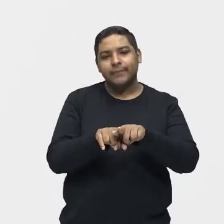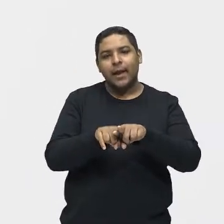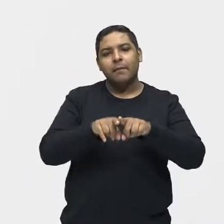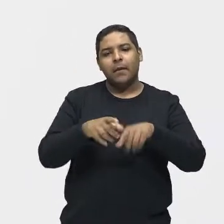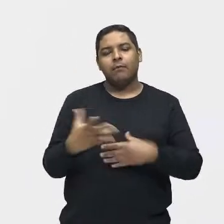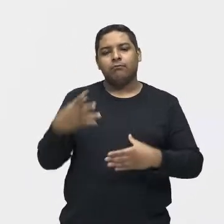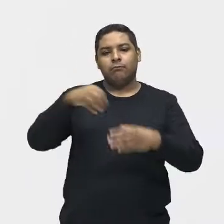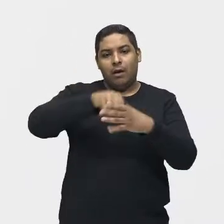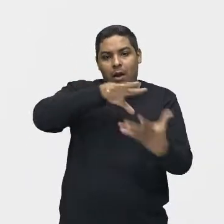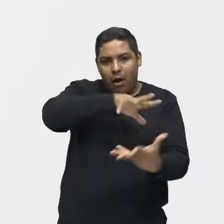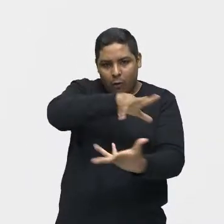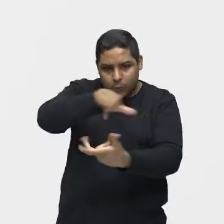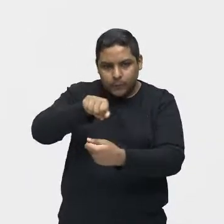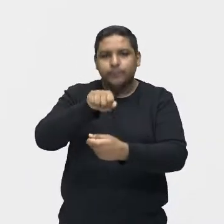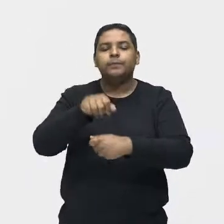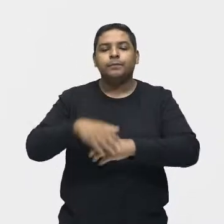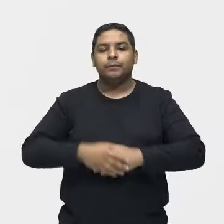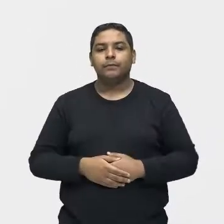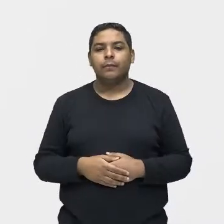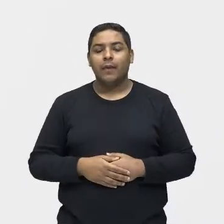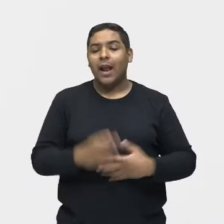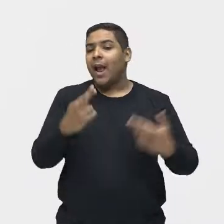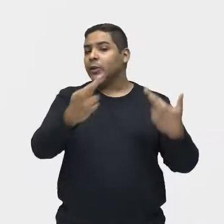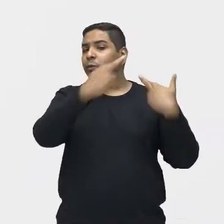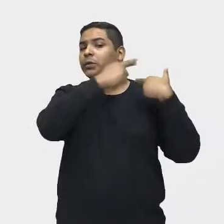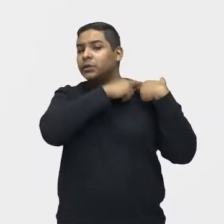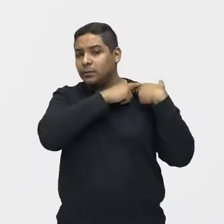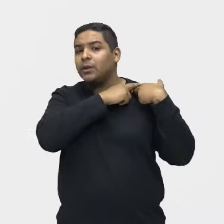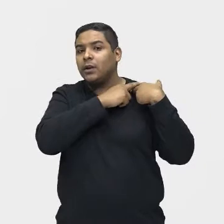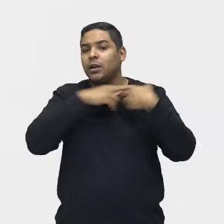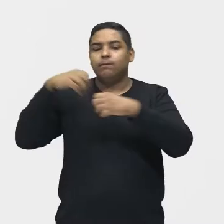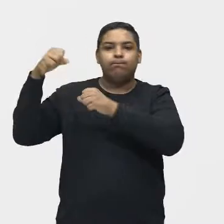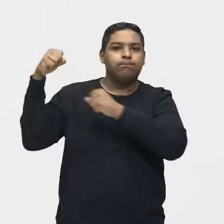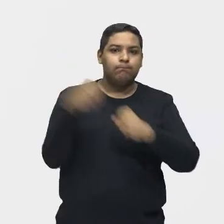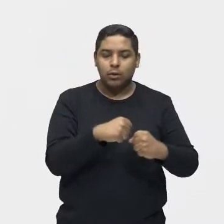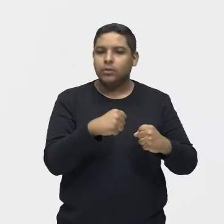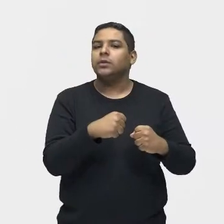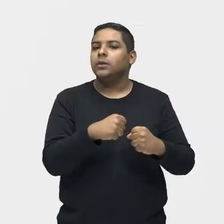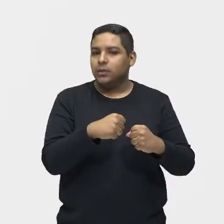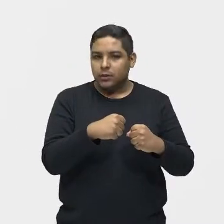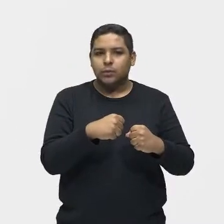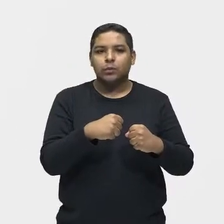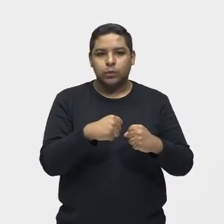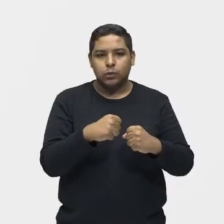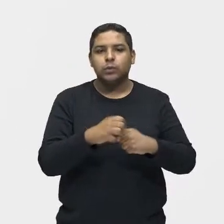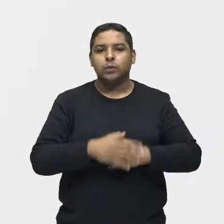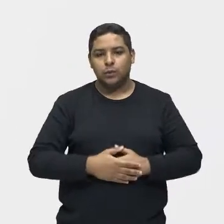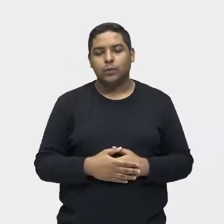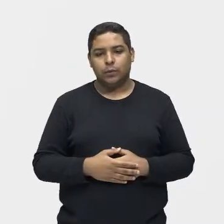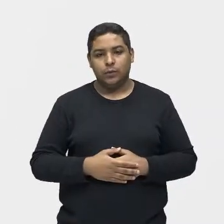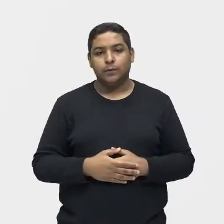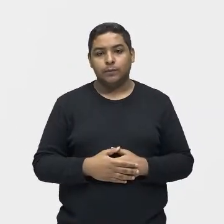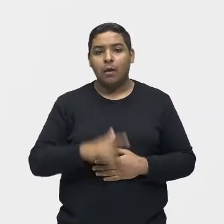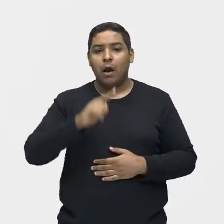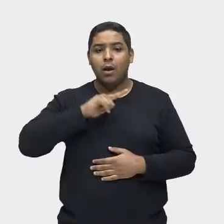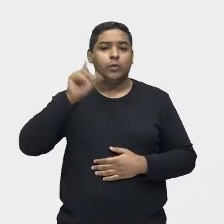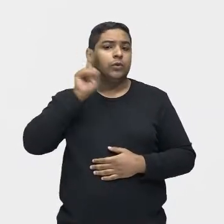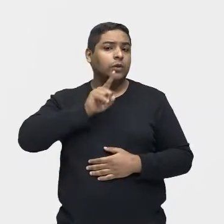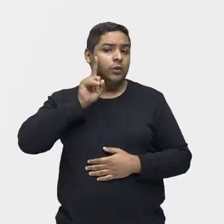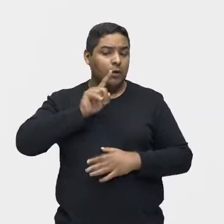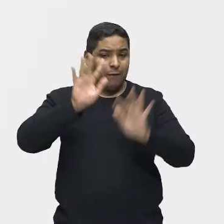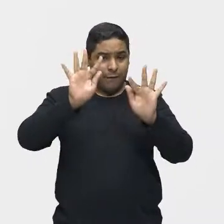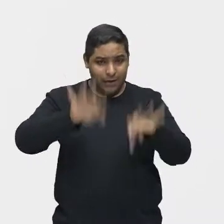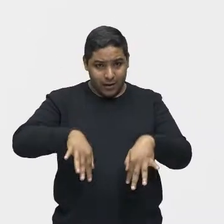planeta, tá? Então, esse papel aí de superpotência que foi assumido pelos Estados Unidos ao final